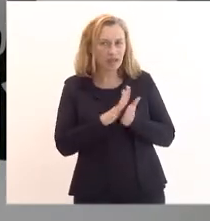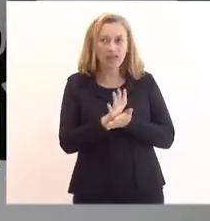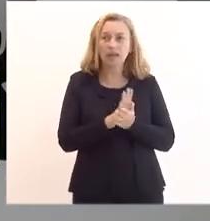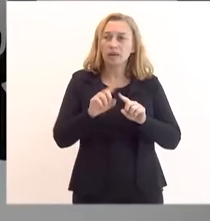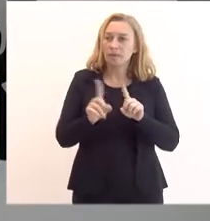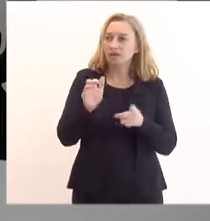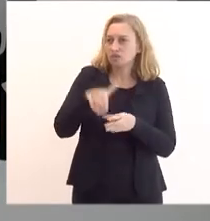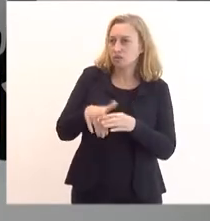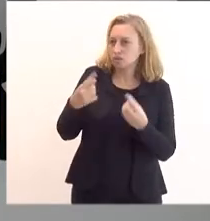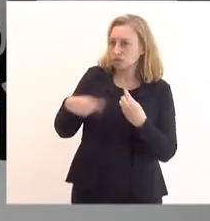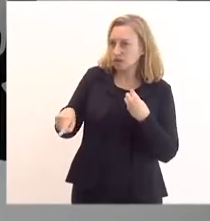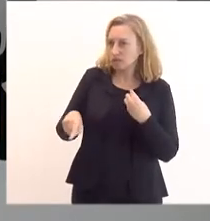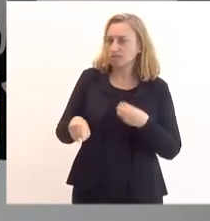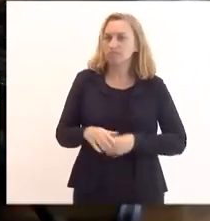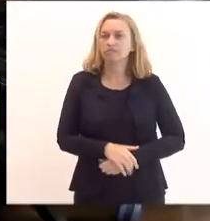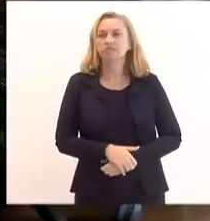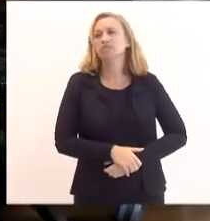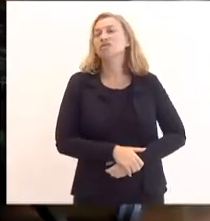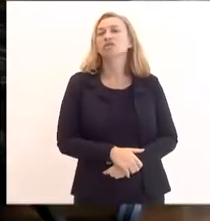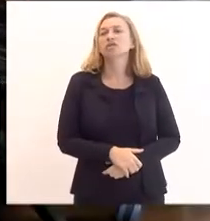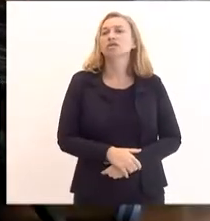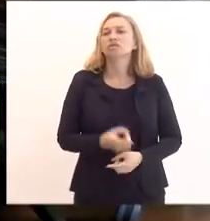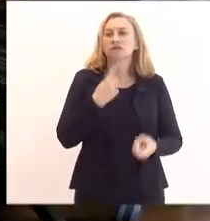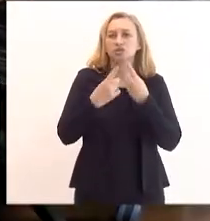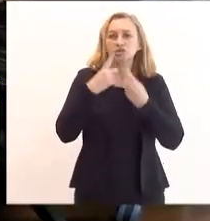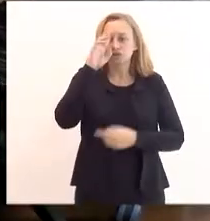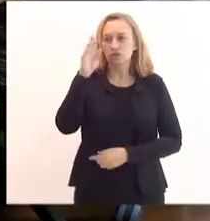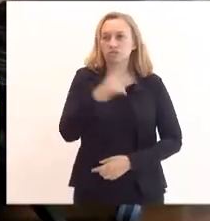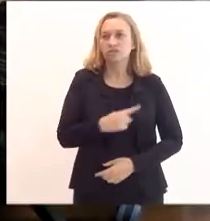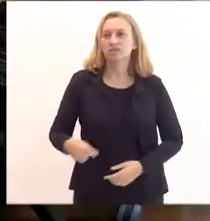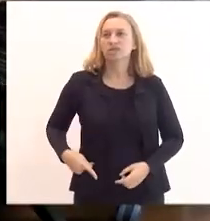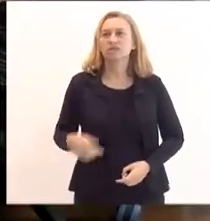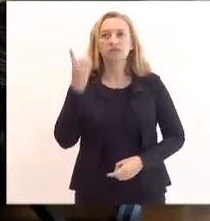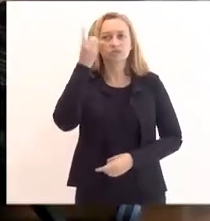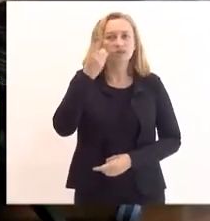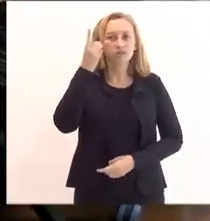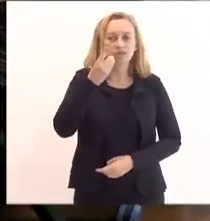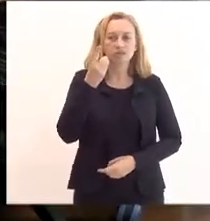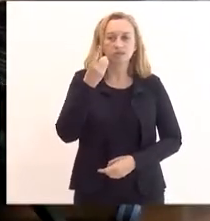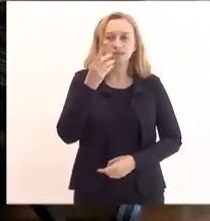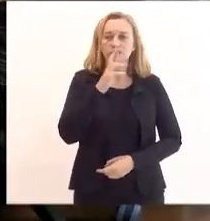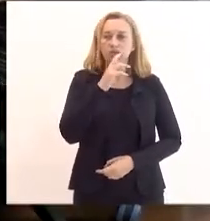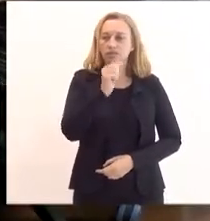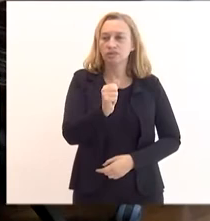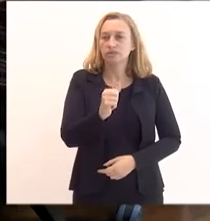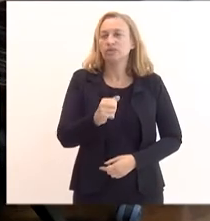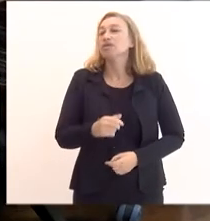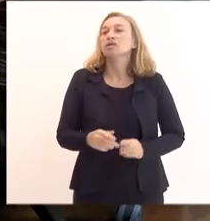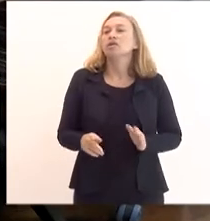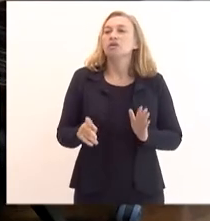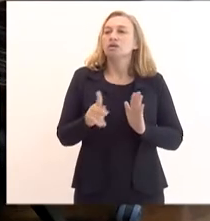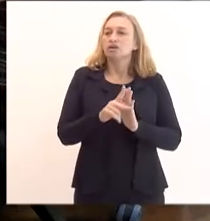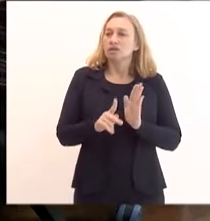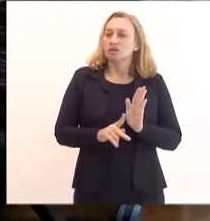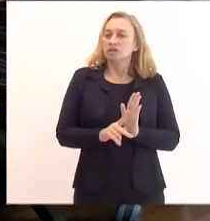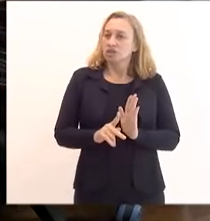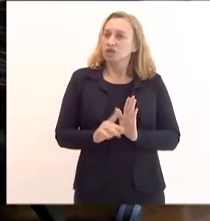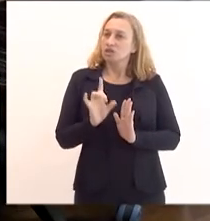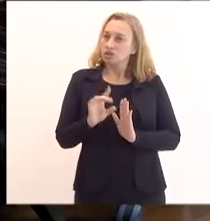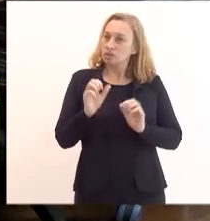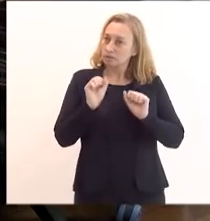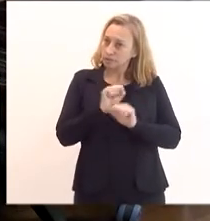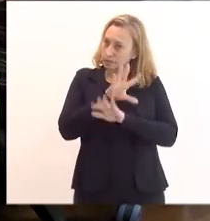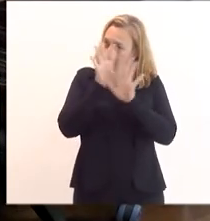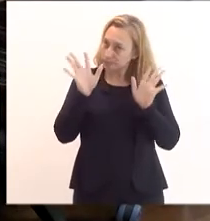voto contrário. Para discutir, senhor presidente. Para discutir, deputado Amorim. Senhor presidente, o projeto, só para deixar